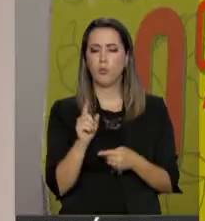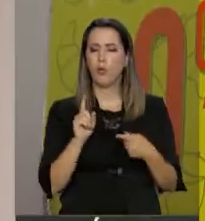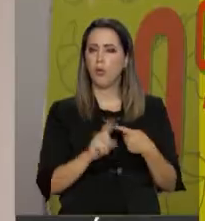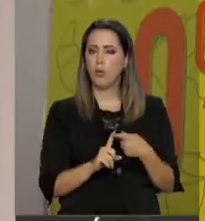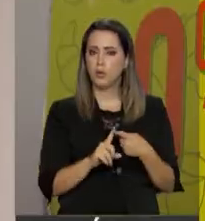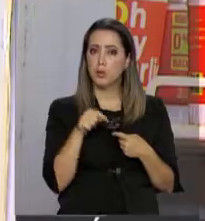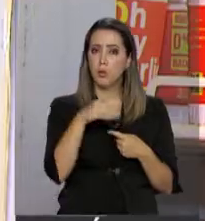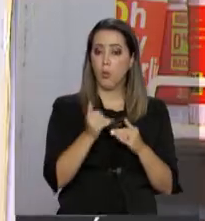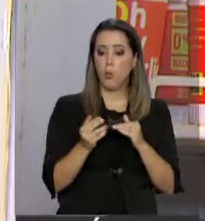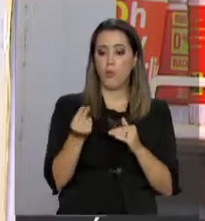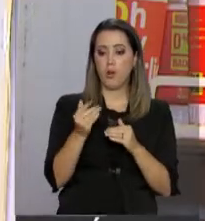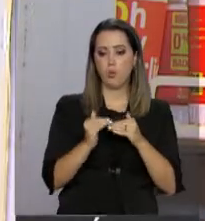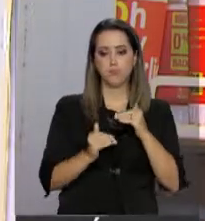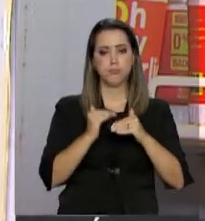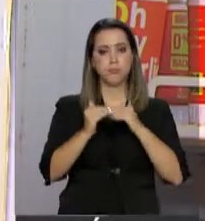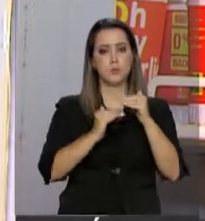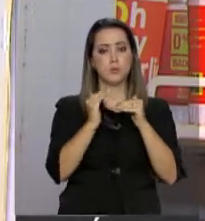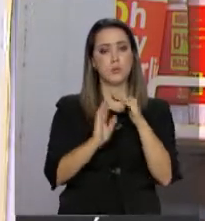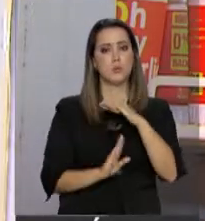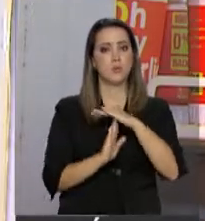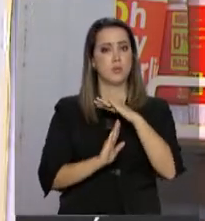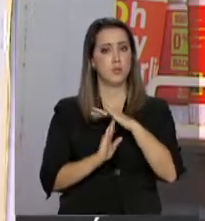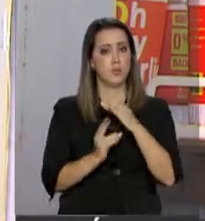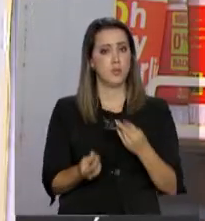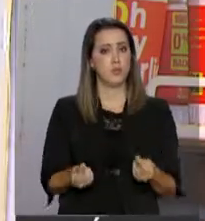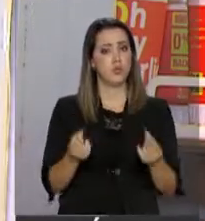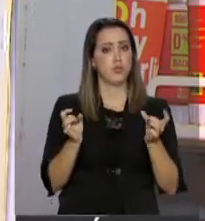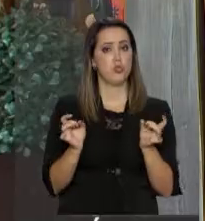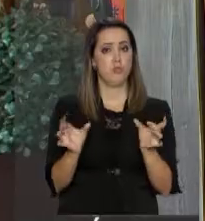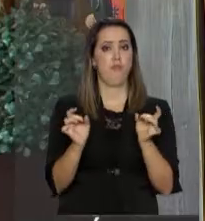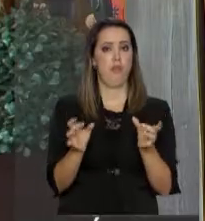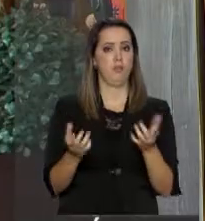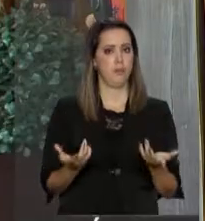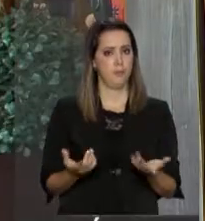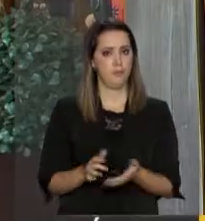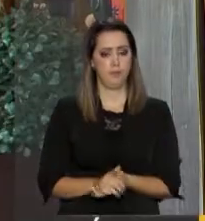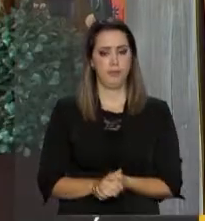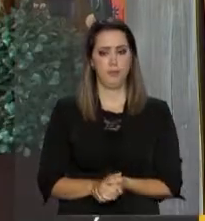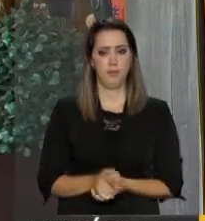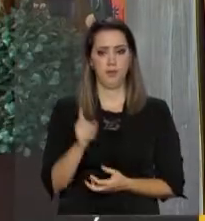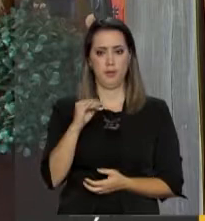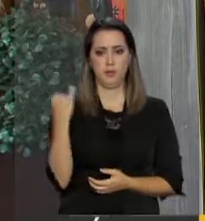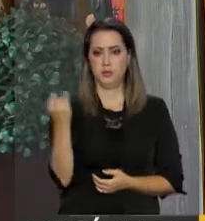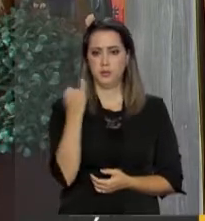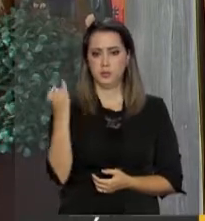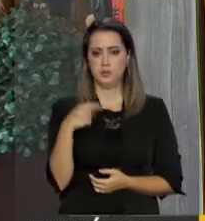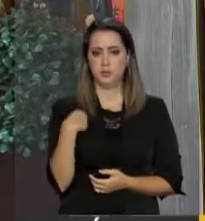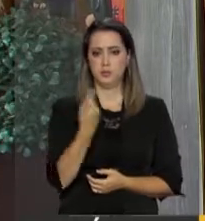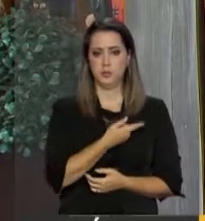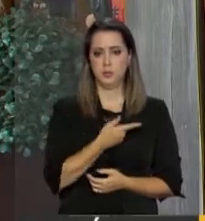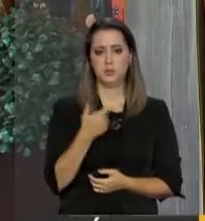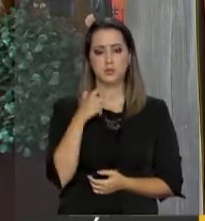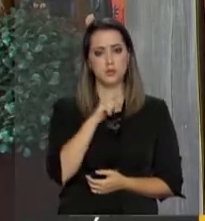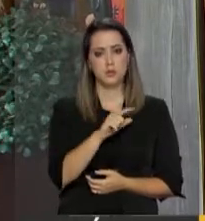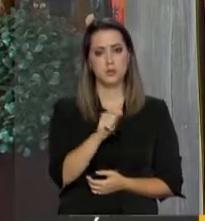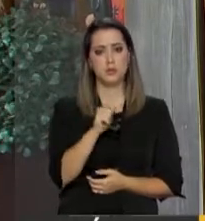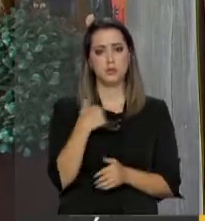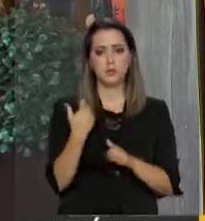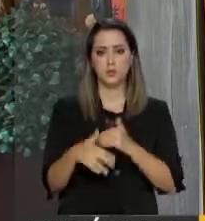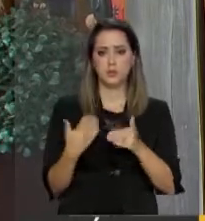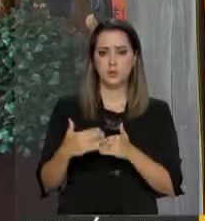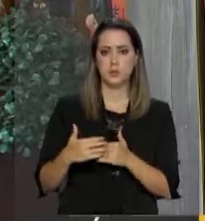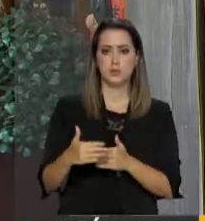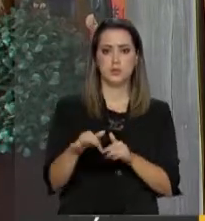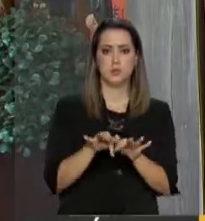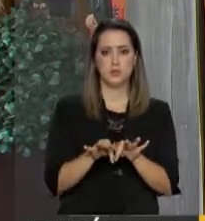está o aumento do limite de faturamento desses empreendedores é muito importante né gente é conseguir sempre é continuar